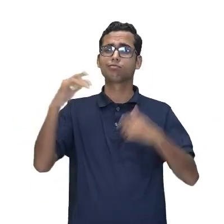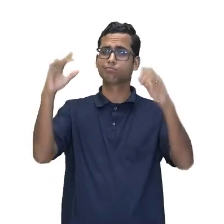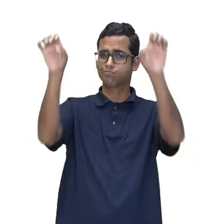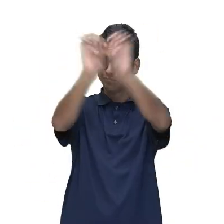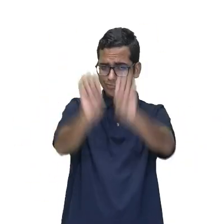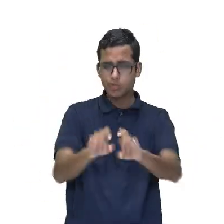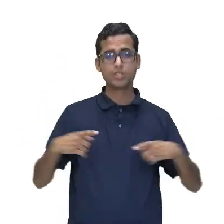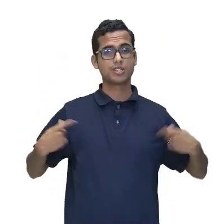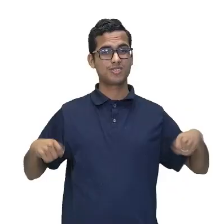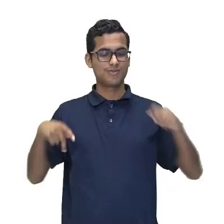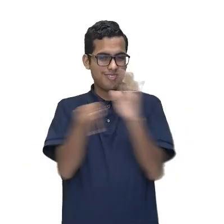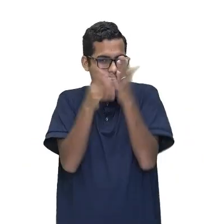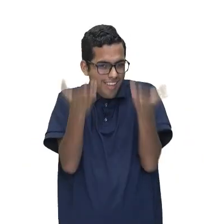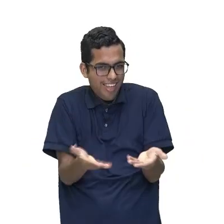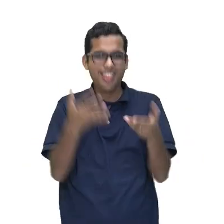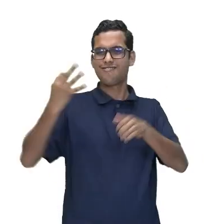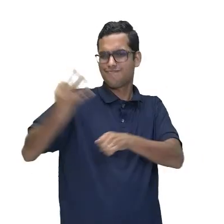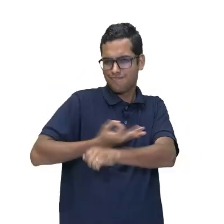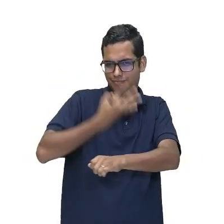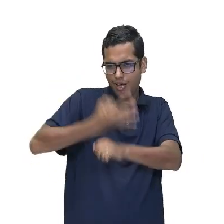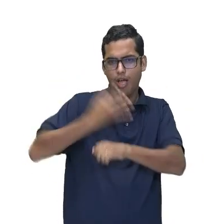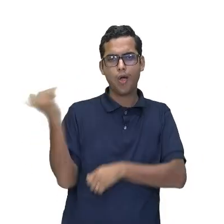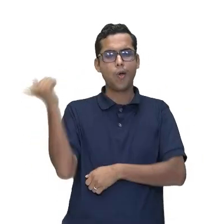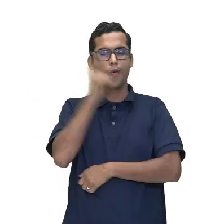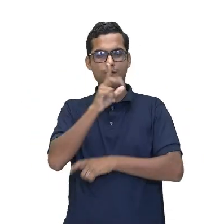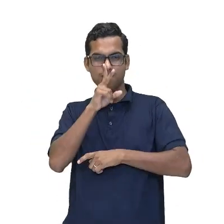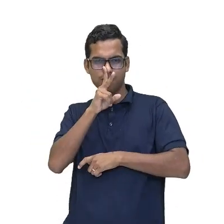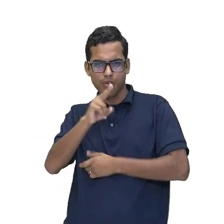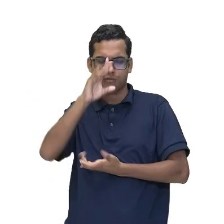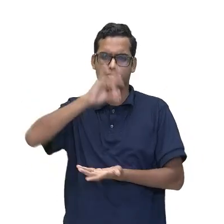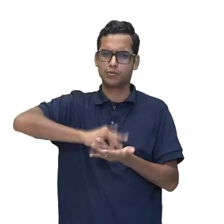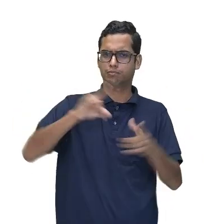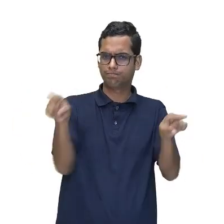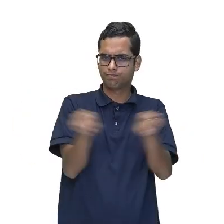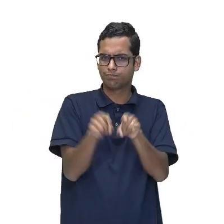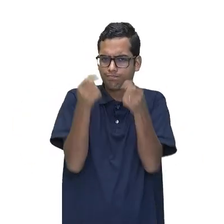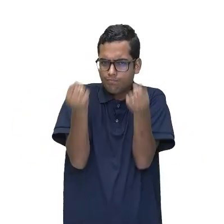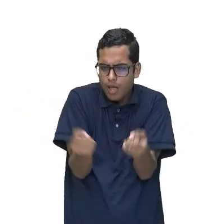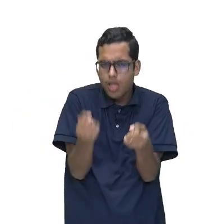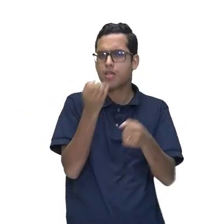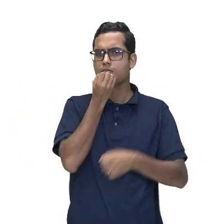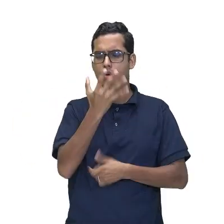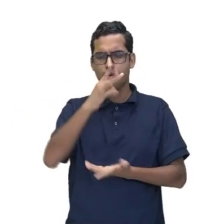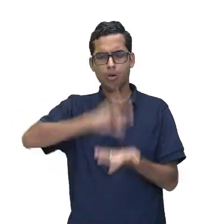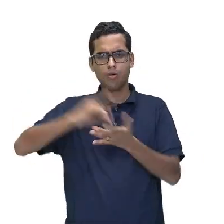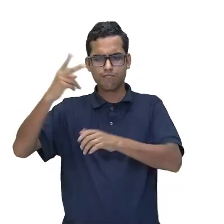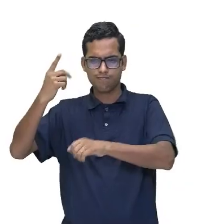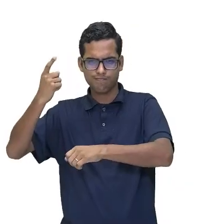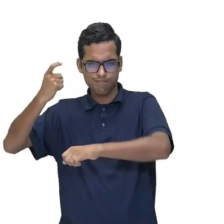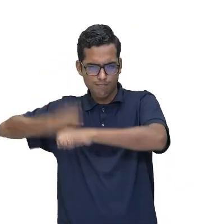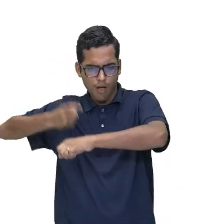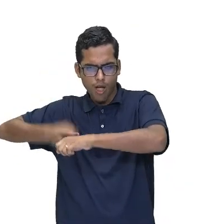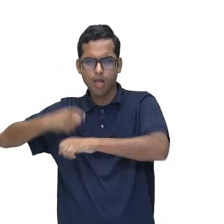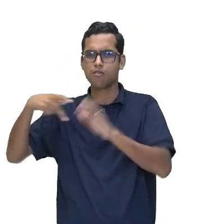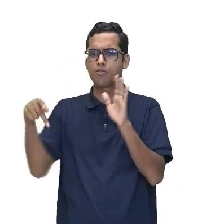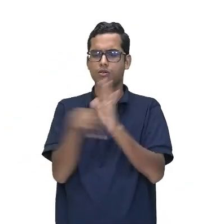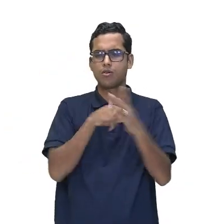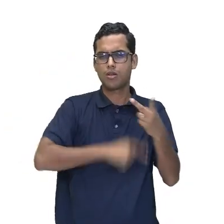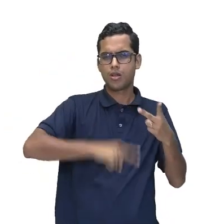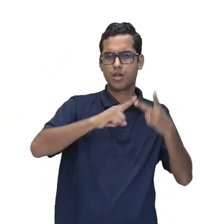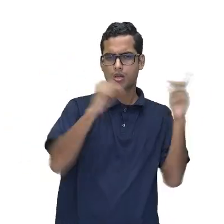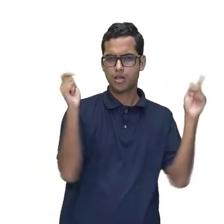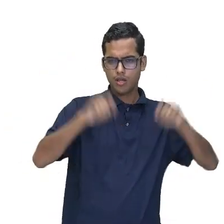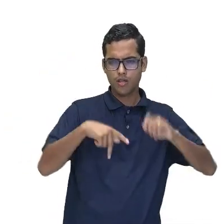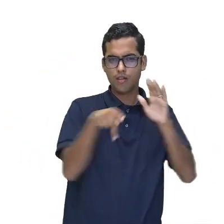precisam ser leves e fortes. Em resumo, a combinação da rigidez, da capacidade de distribuir forças,